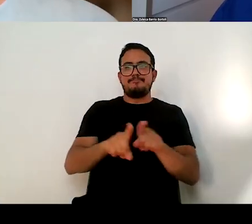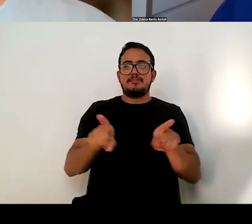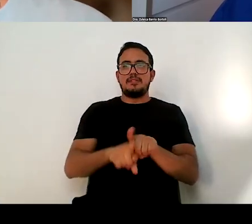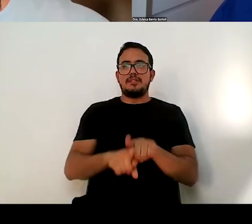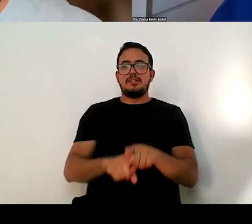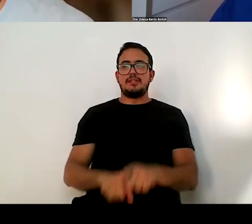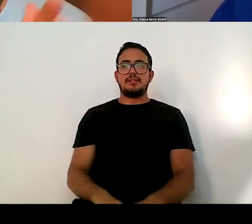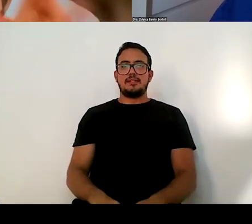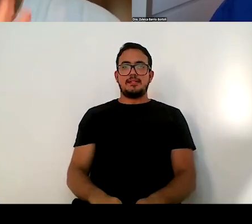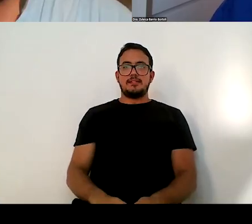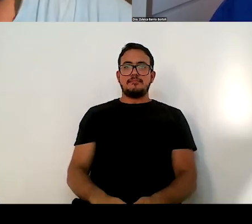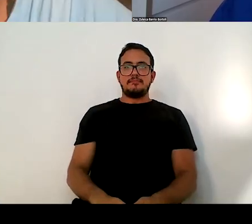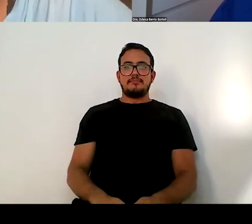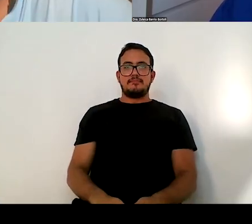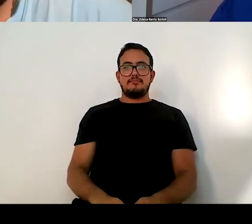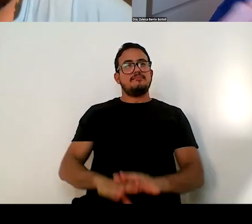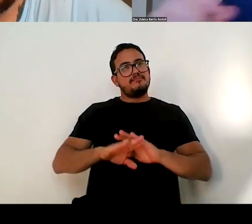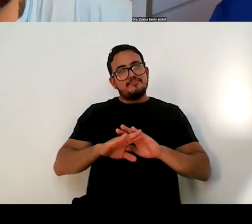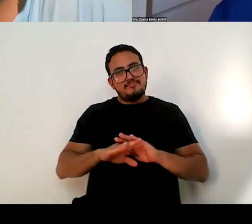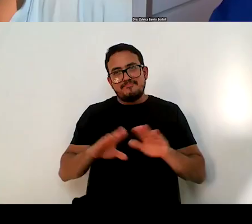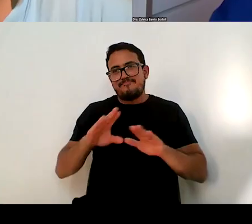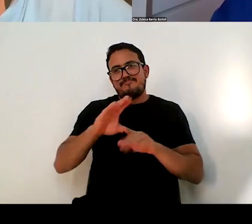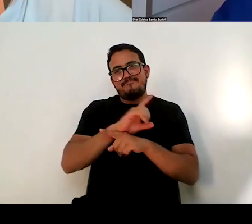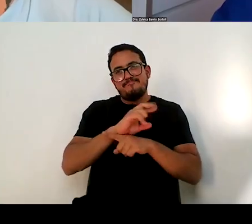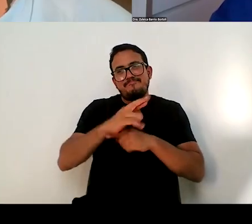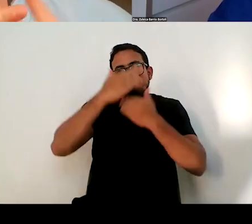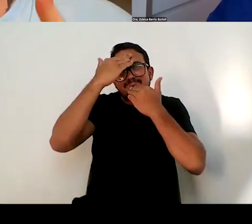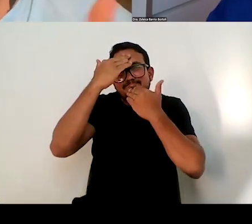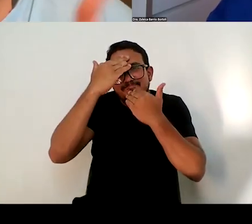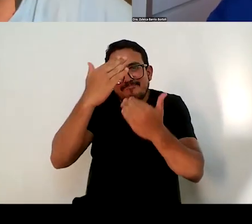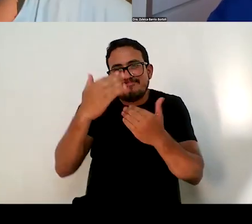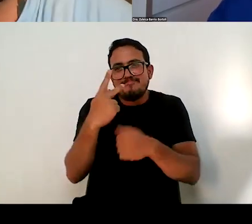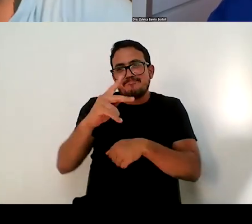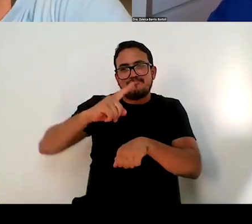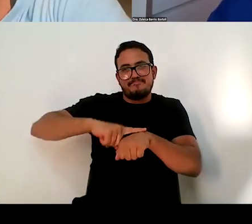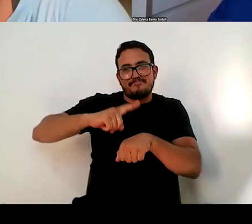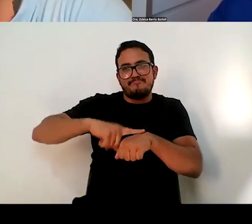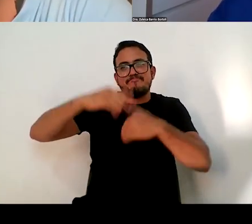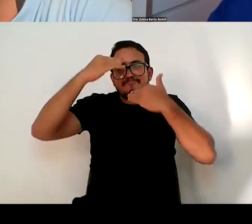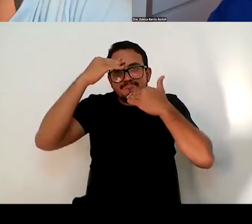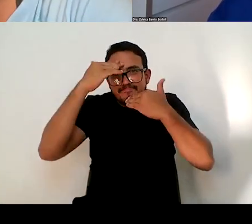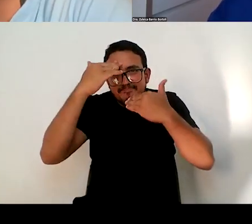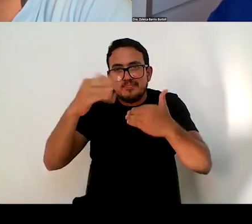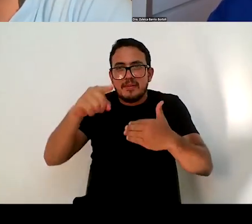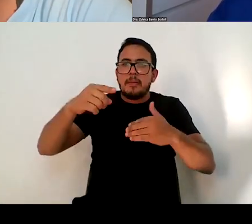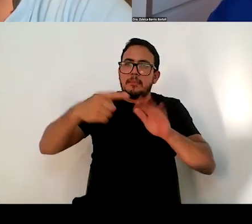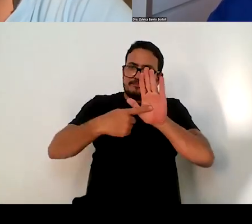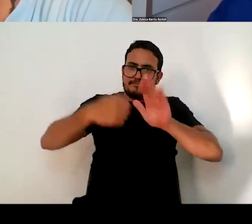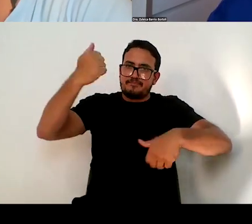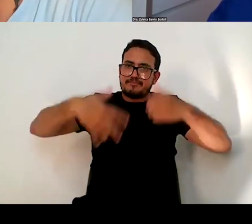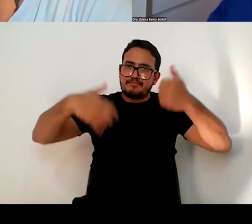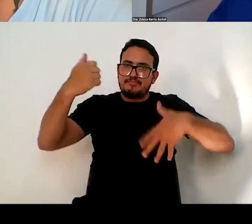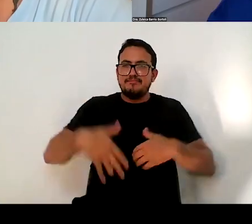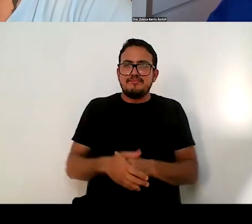Joia. É isso, doutora. Muito obrigado mais uma vez pelo tempo da senhora, pela apresentação e pela disponibilidade de responder as